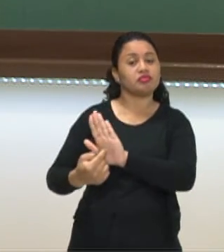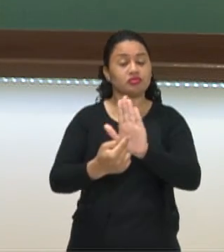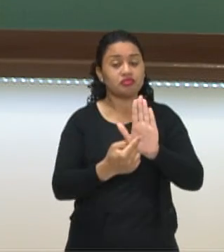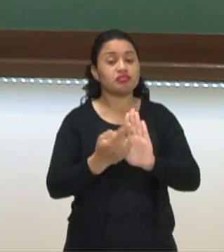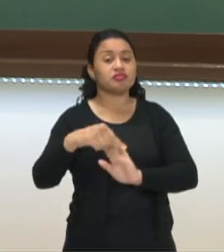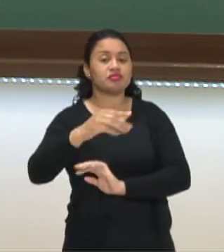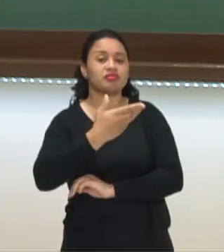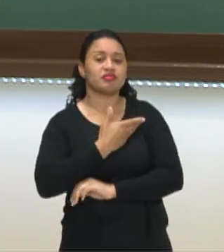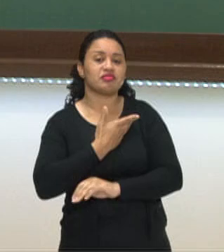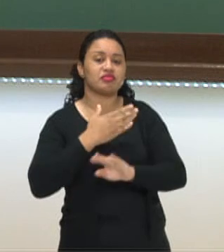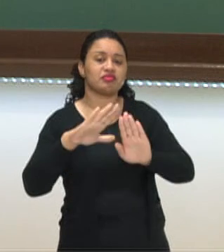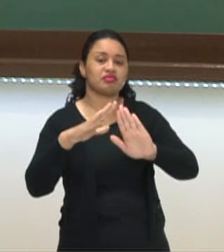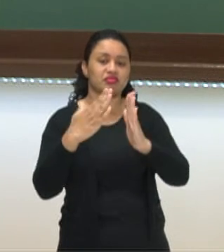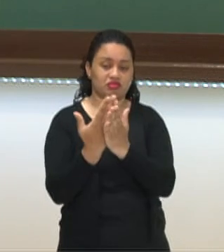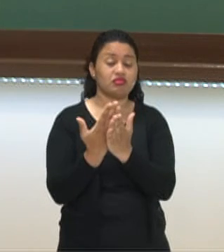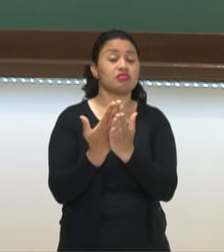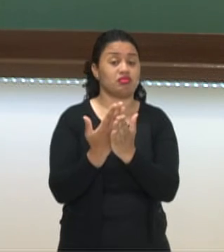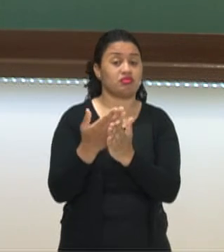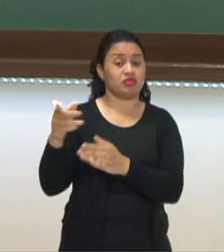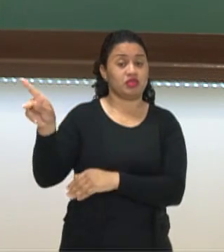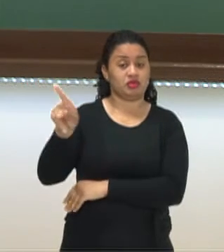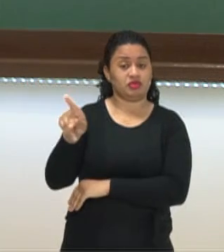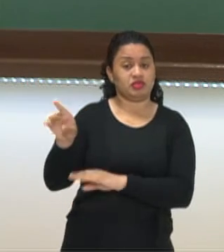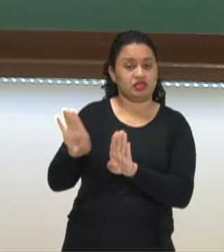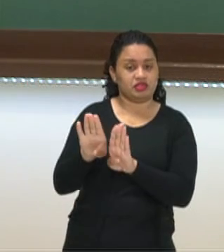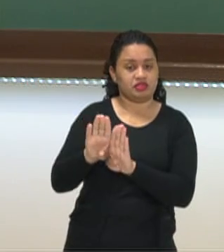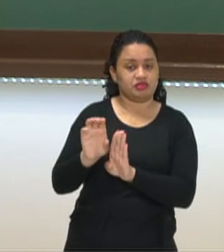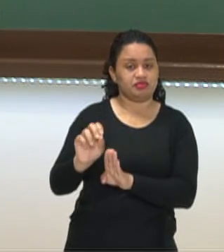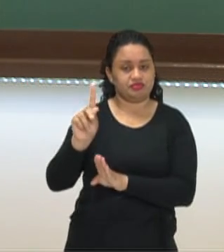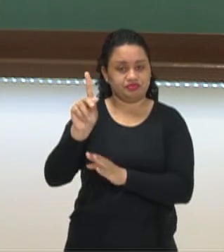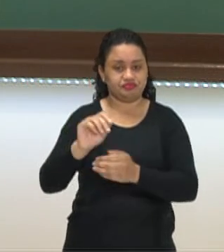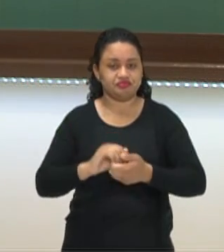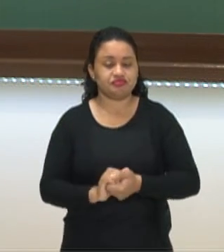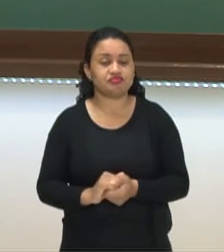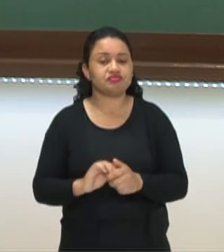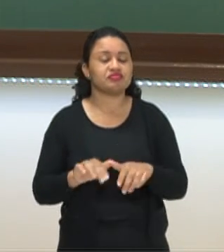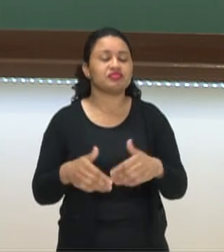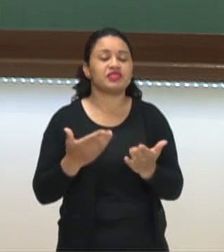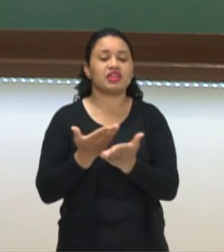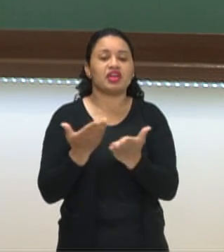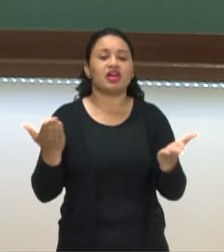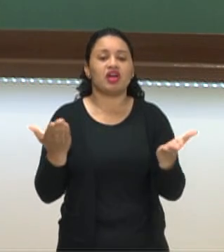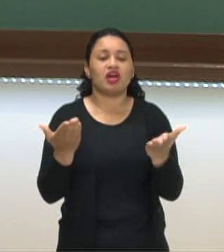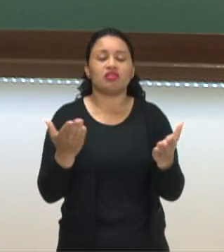nossos colegas de escola, para o nosso professor. Bom,